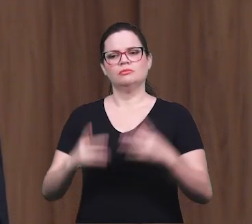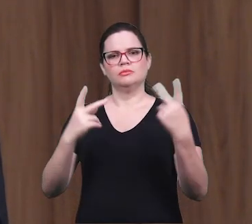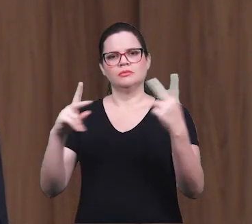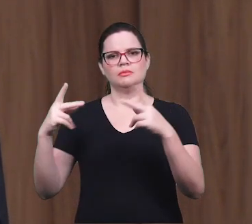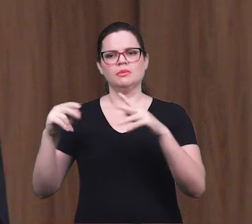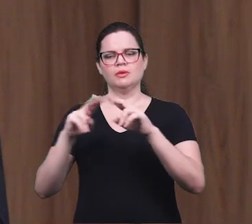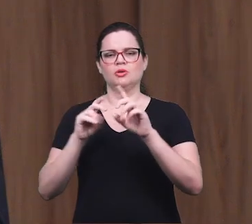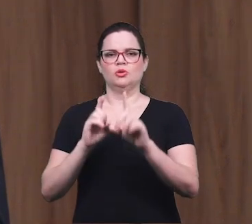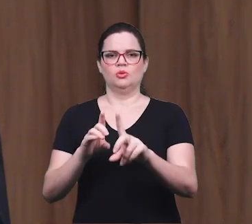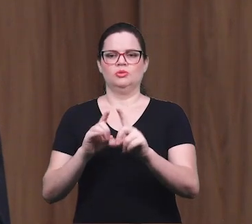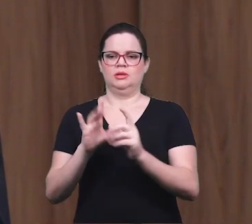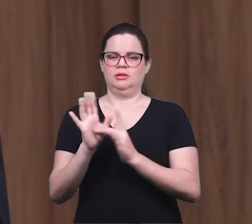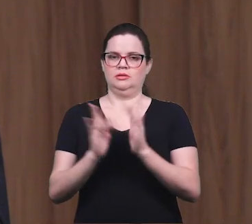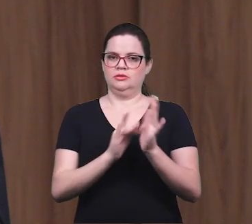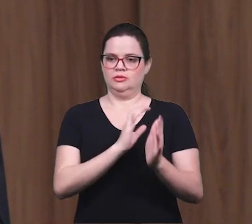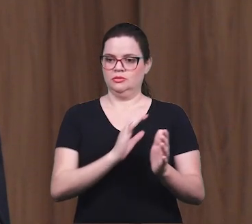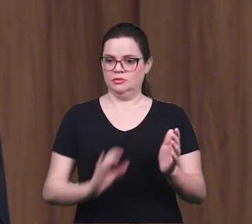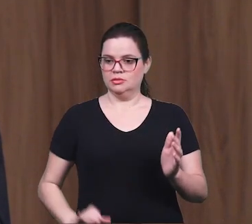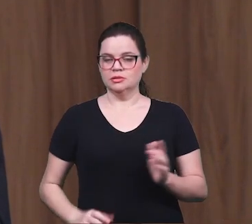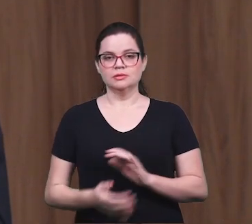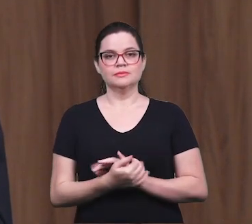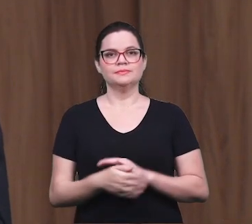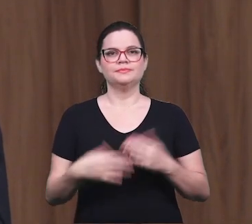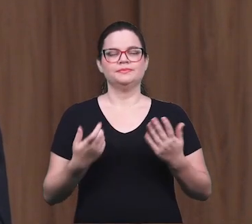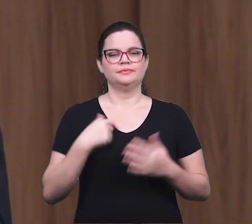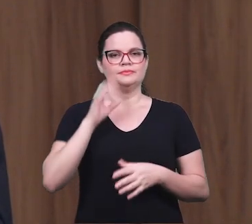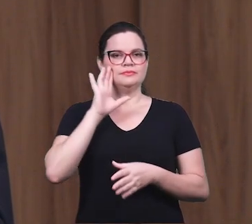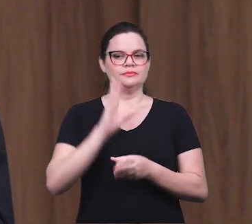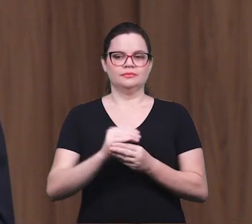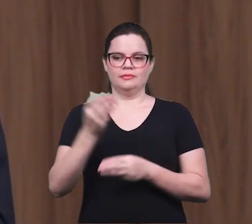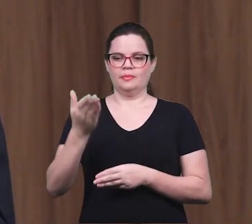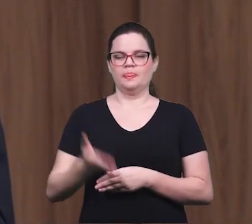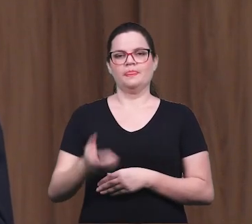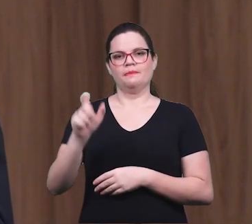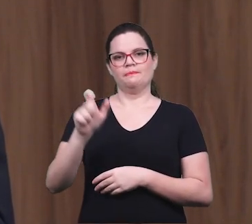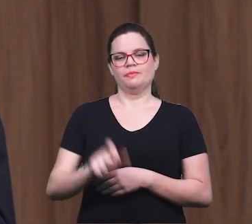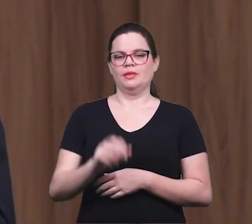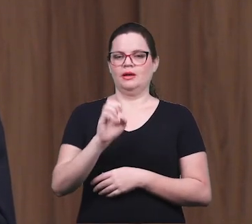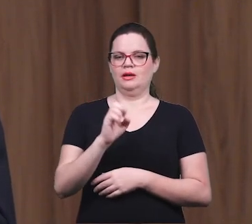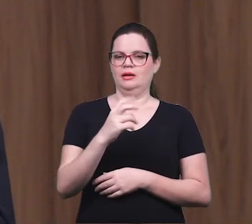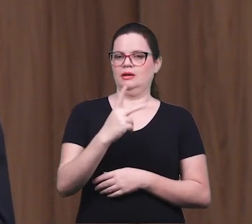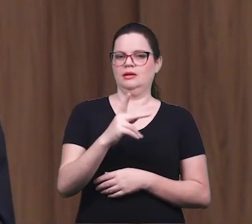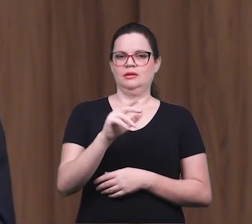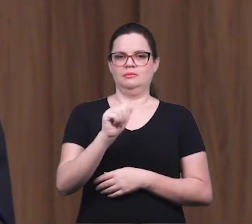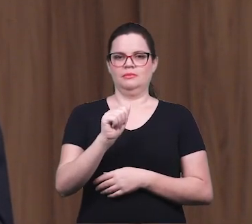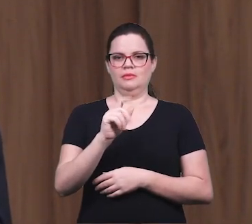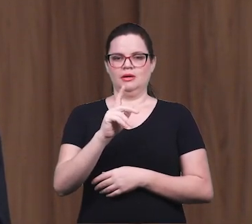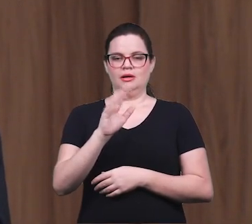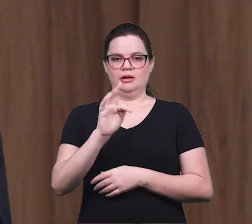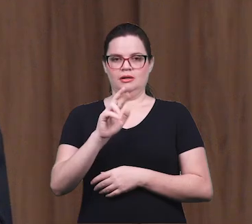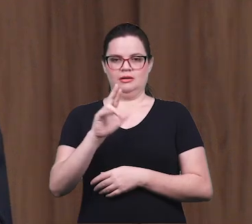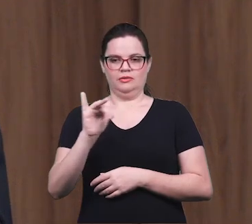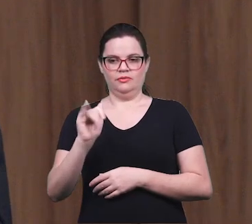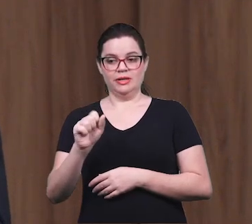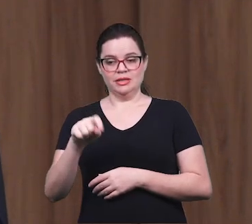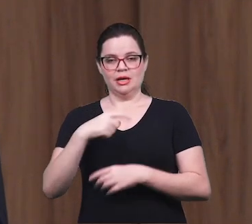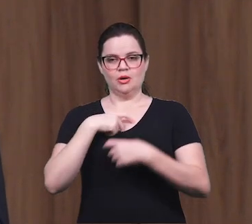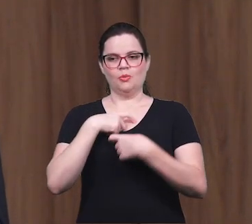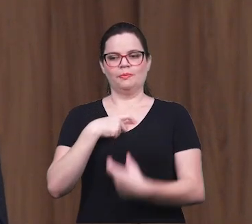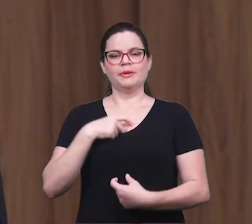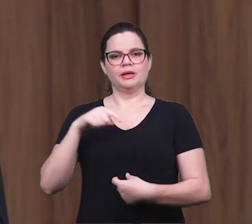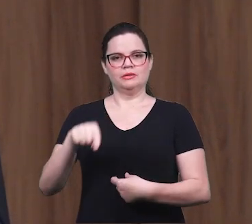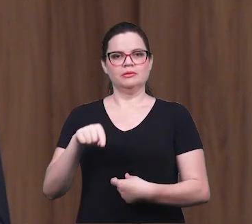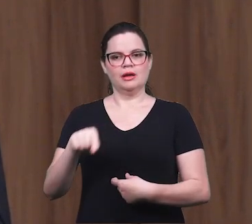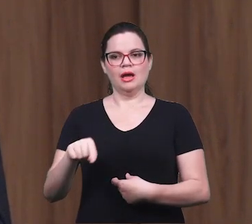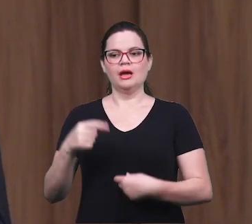ele estava, não é, reconhecendo o papel daquele homem, obreiro do Senhor, um